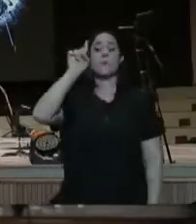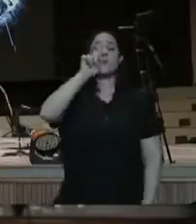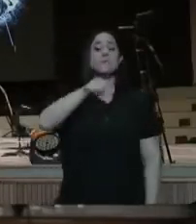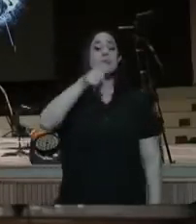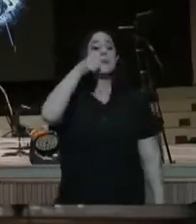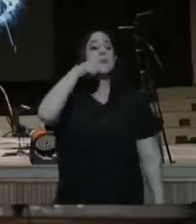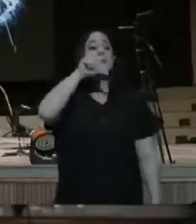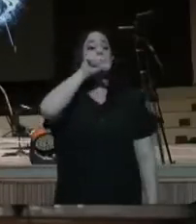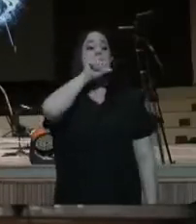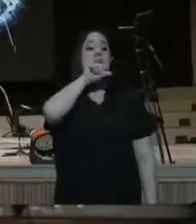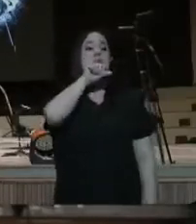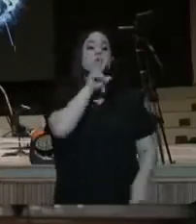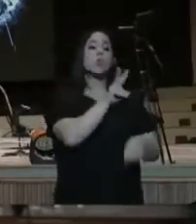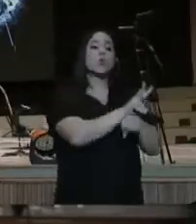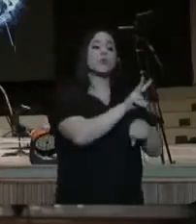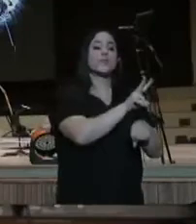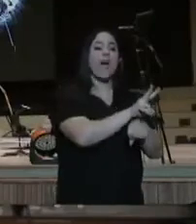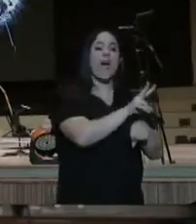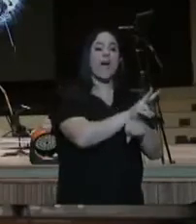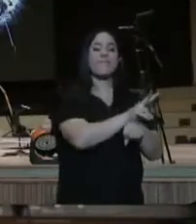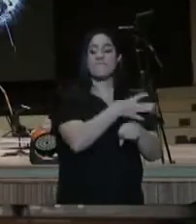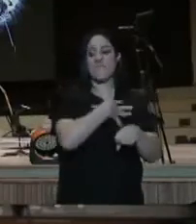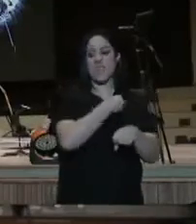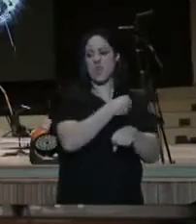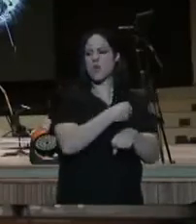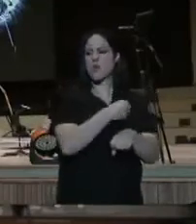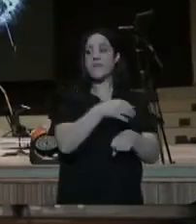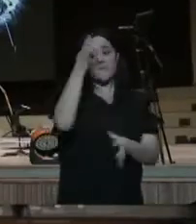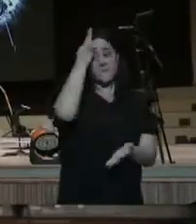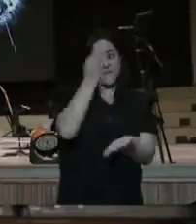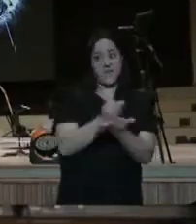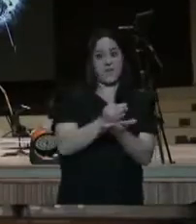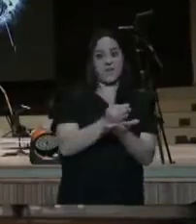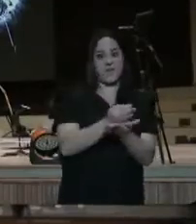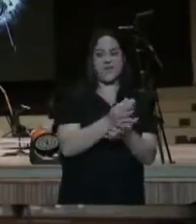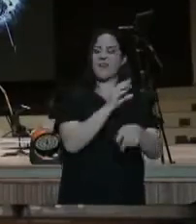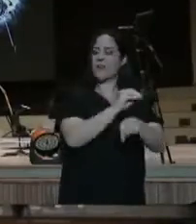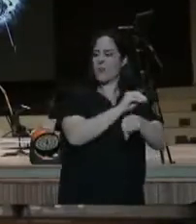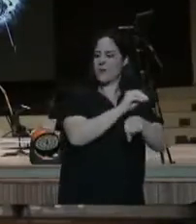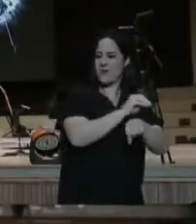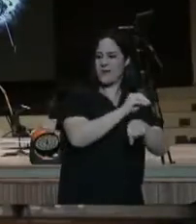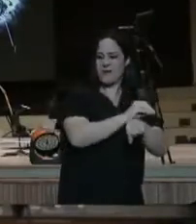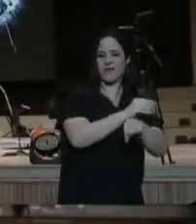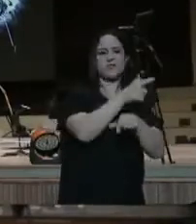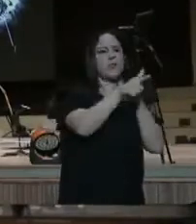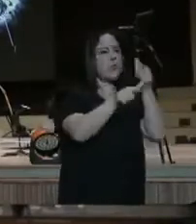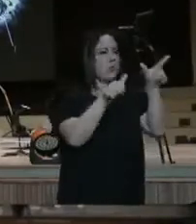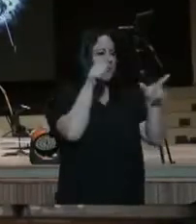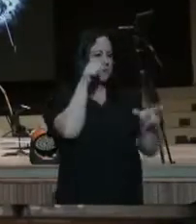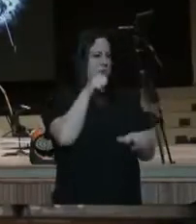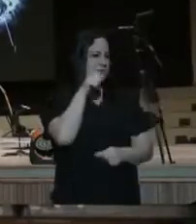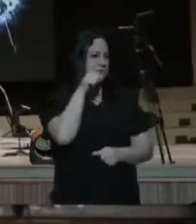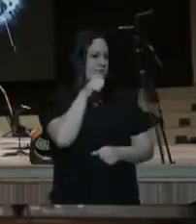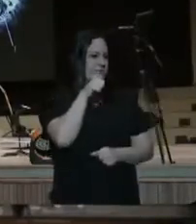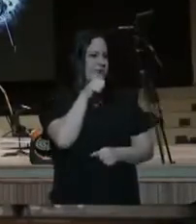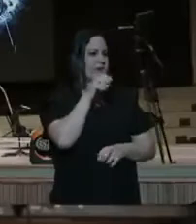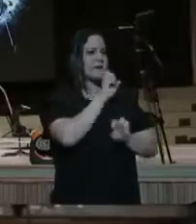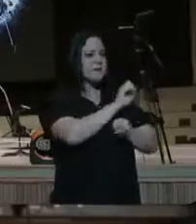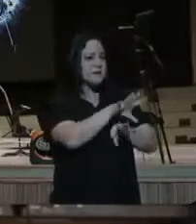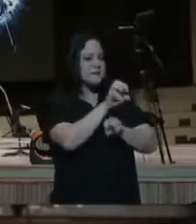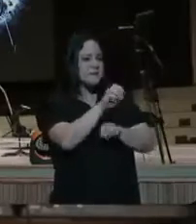espiritual para ser discípulo adorá para cuidar de outras mulheres para